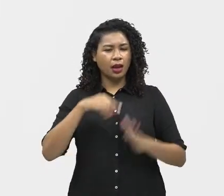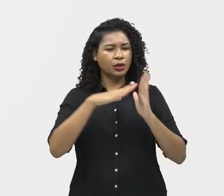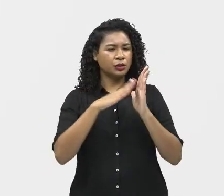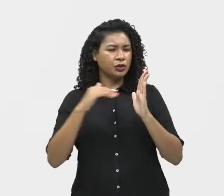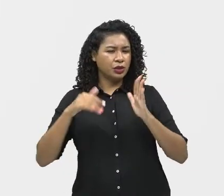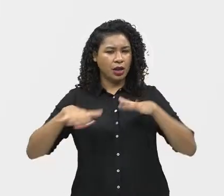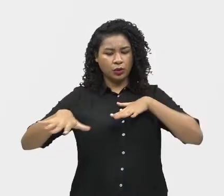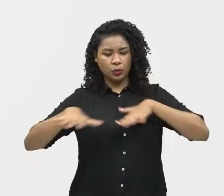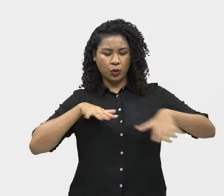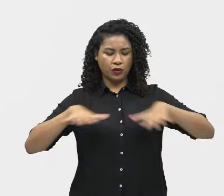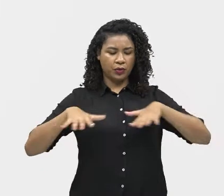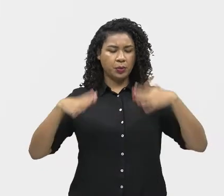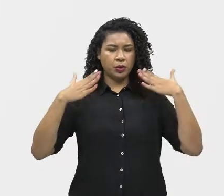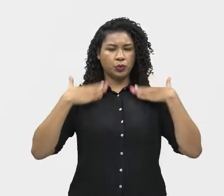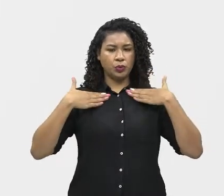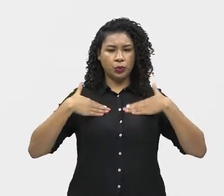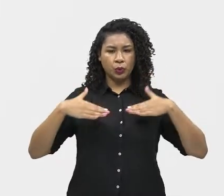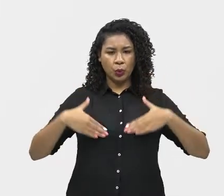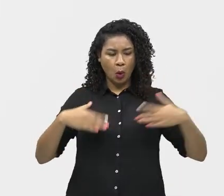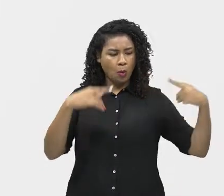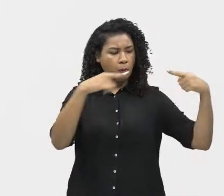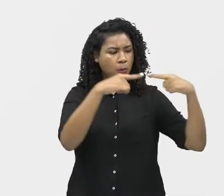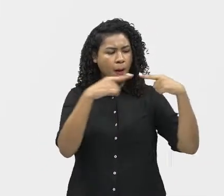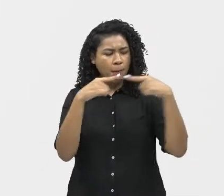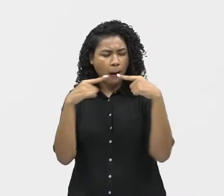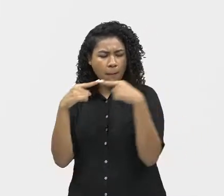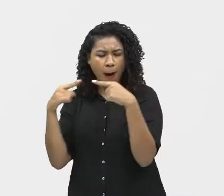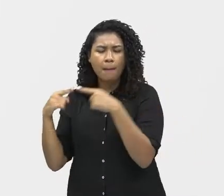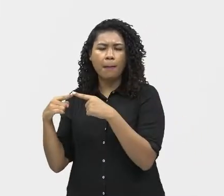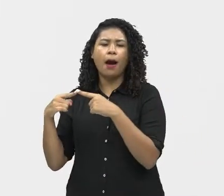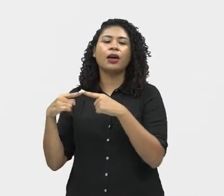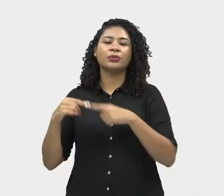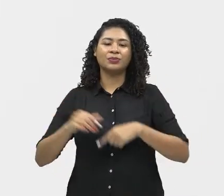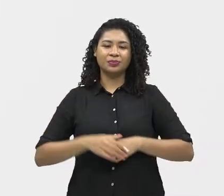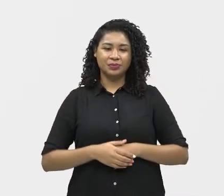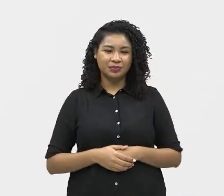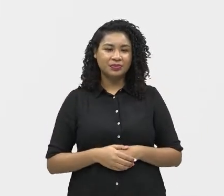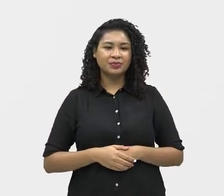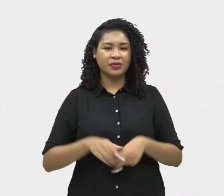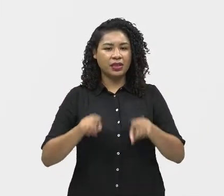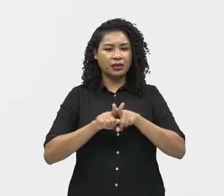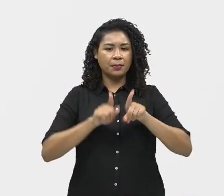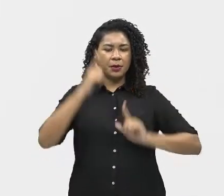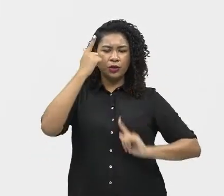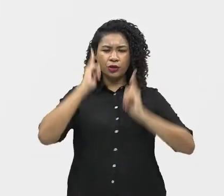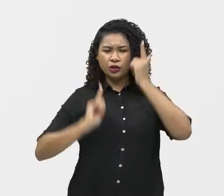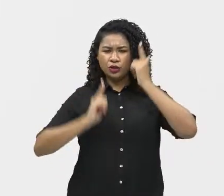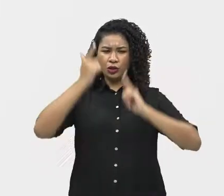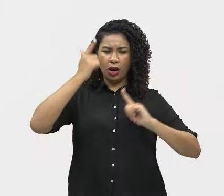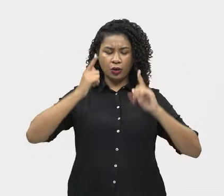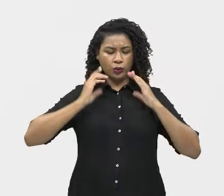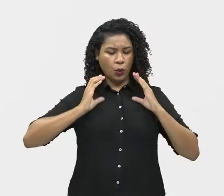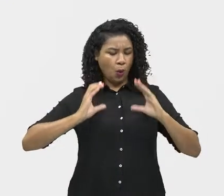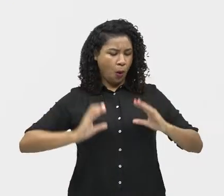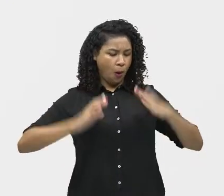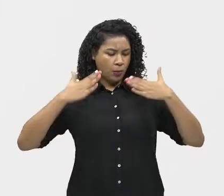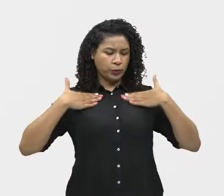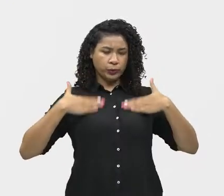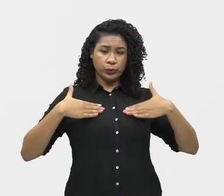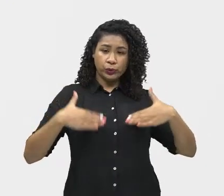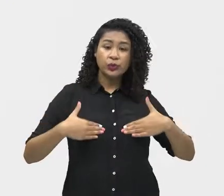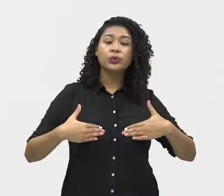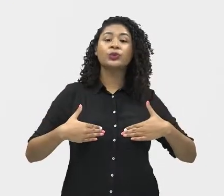movimentos corporais, combina os elementos plásticos, os grandes gestos ou posturas corporais